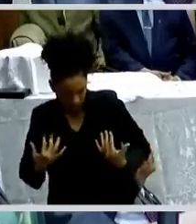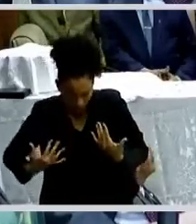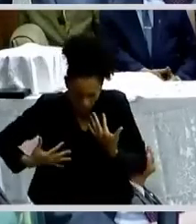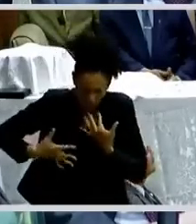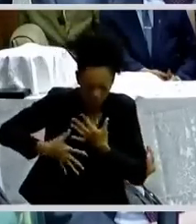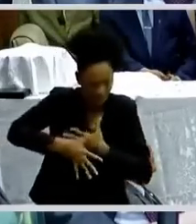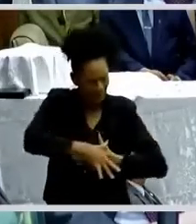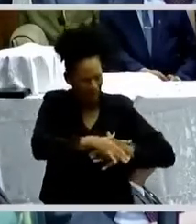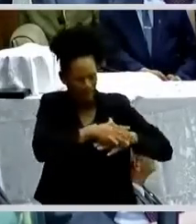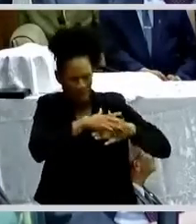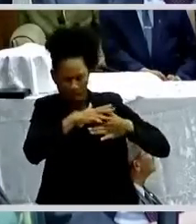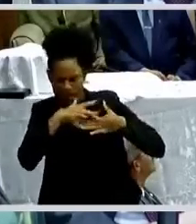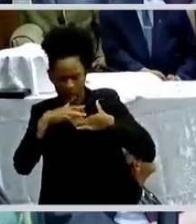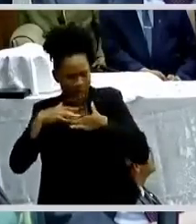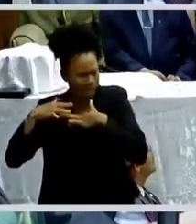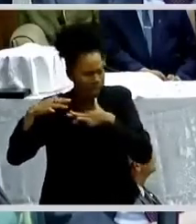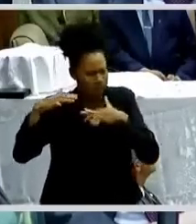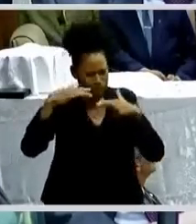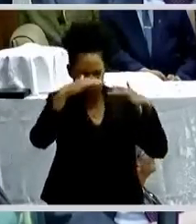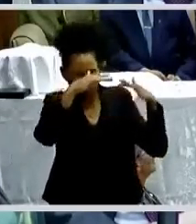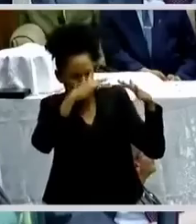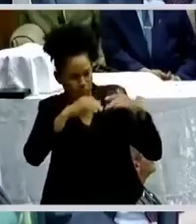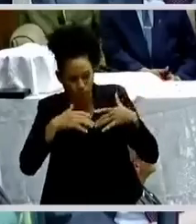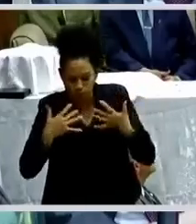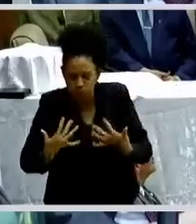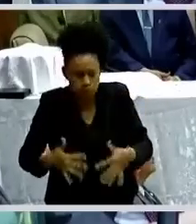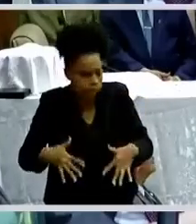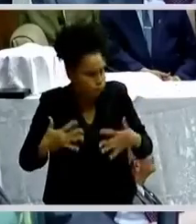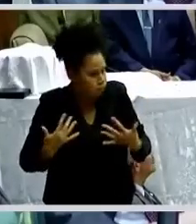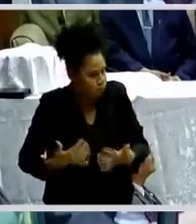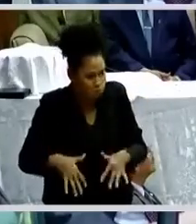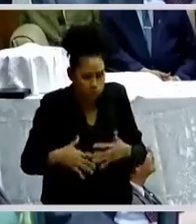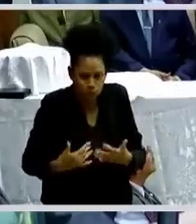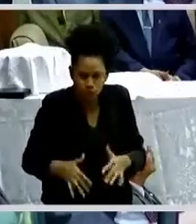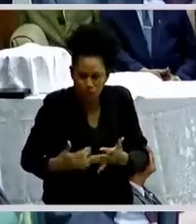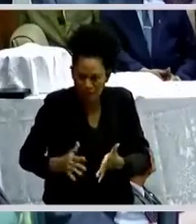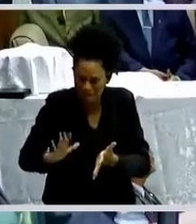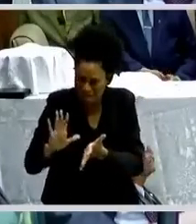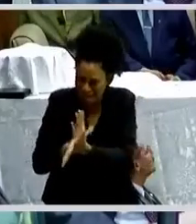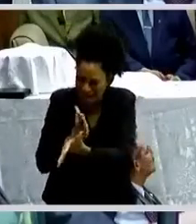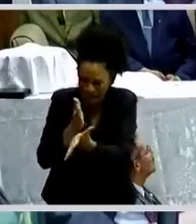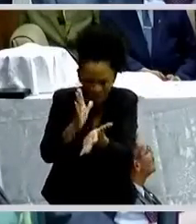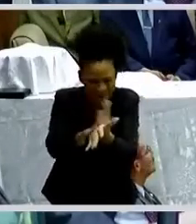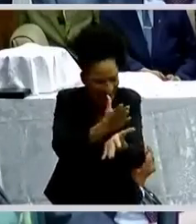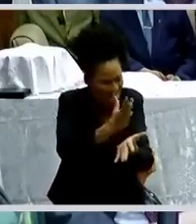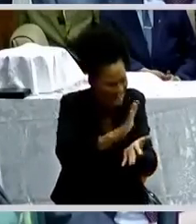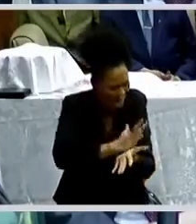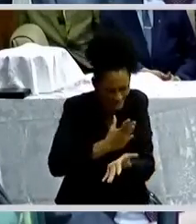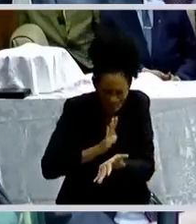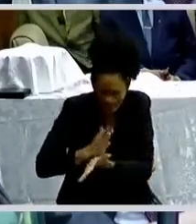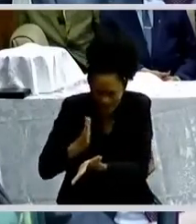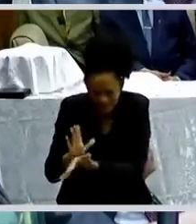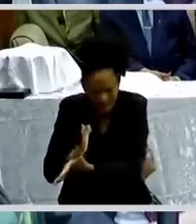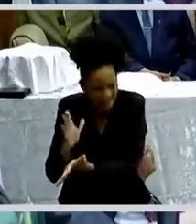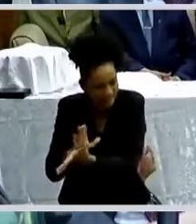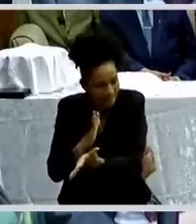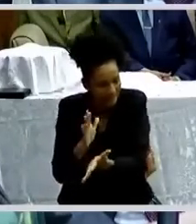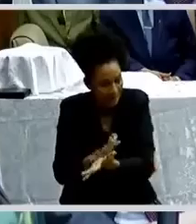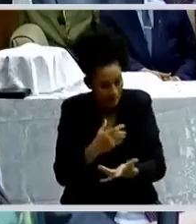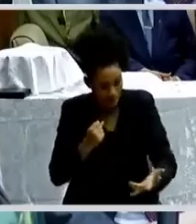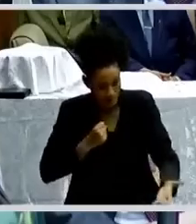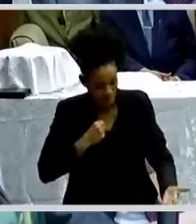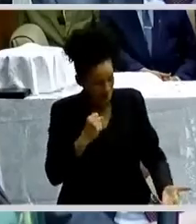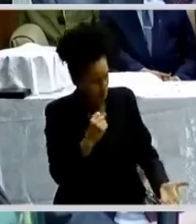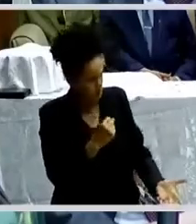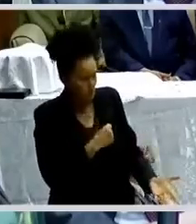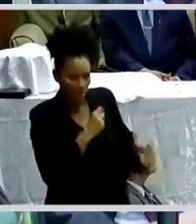poder e ele faz uma façanha tal que dizima o inimigo. Então, Samuel vem